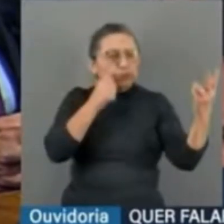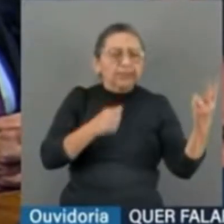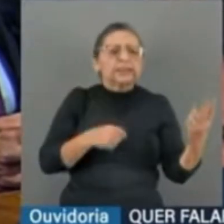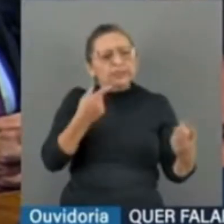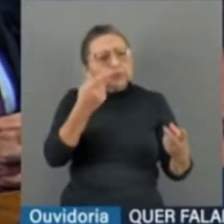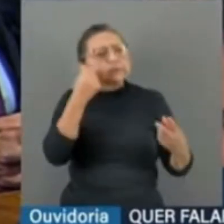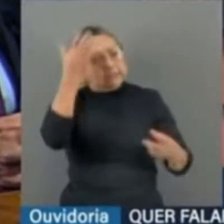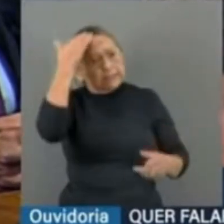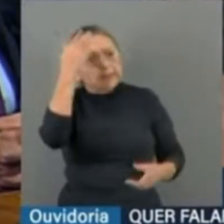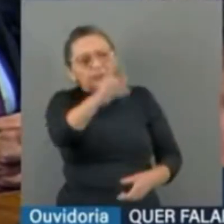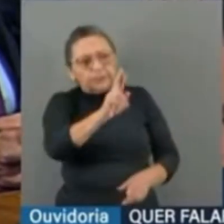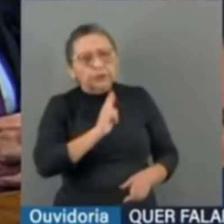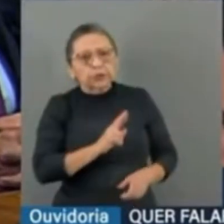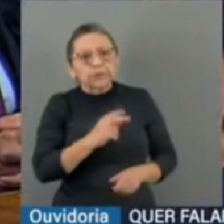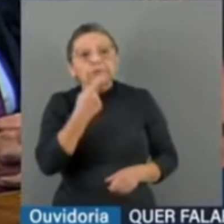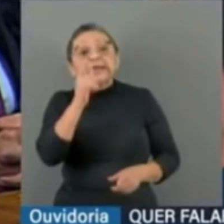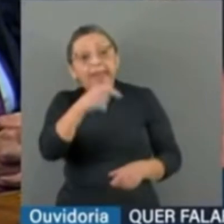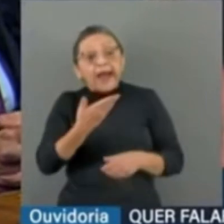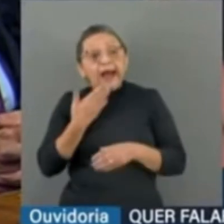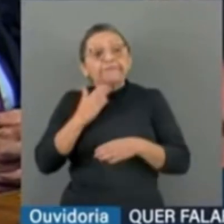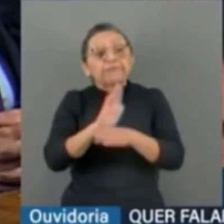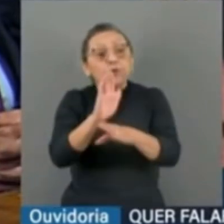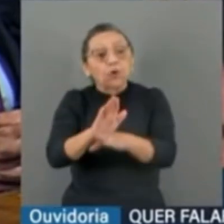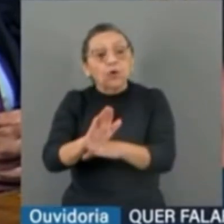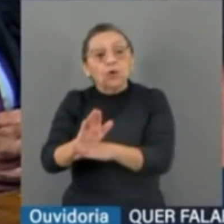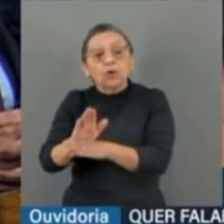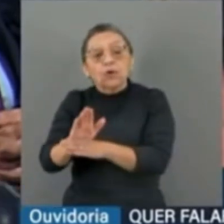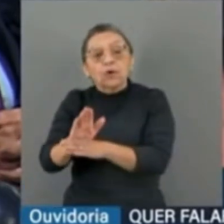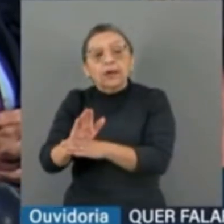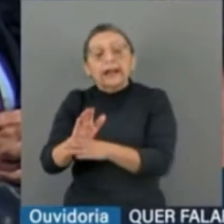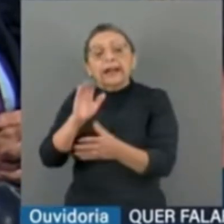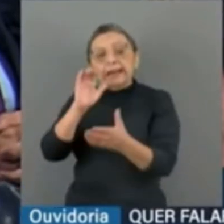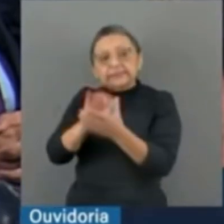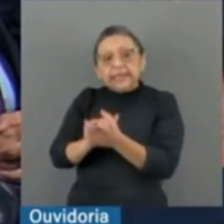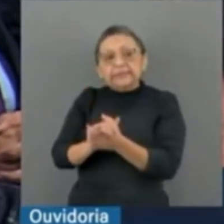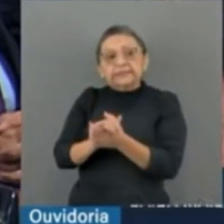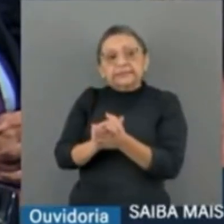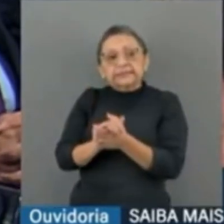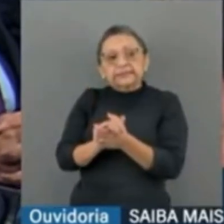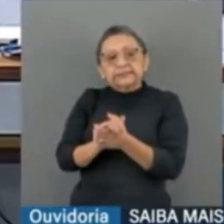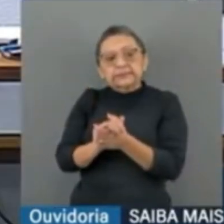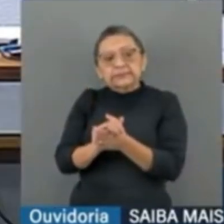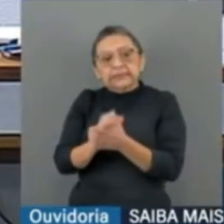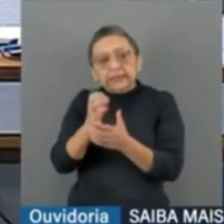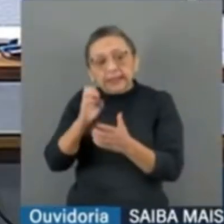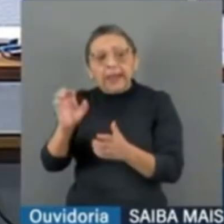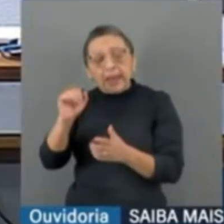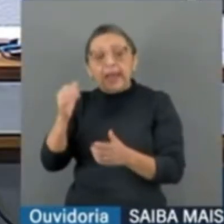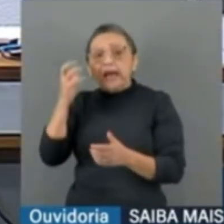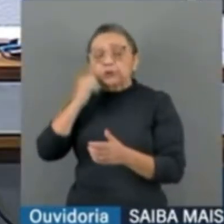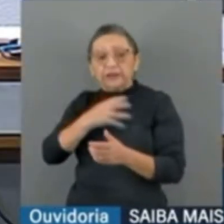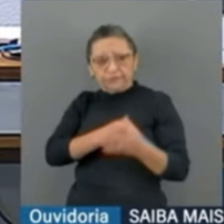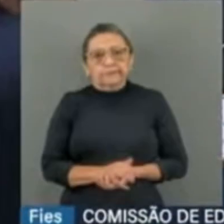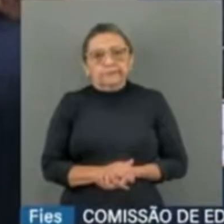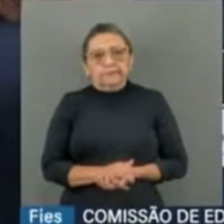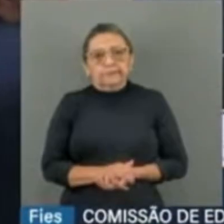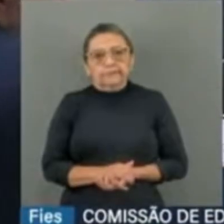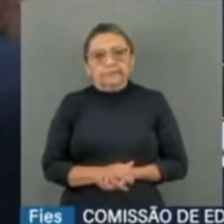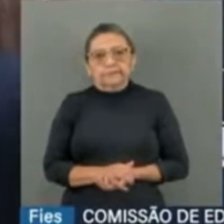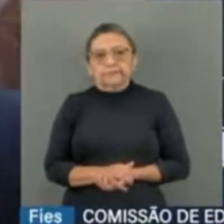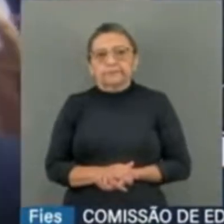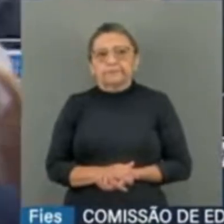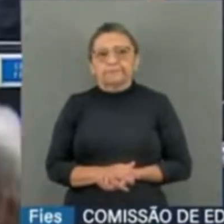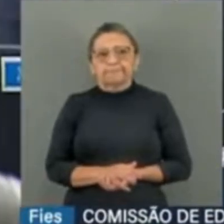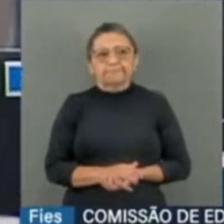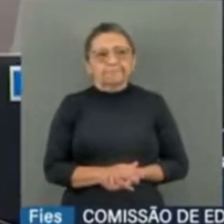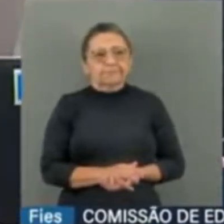do senhor. O senhor é a favor da adoção entre casais homoafetivos? É isso. Obrigado, senhor presidente. Muito obrigado.